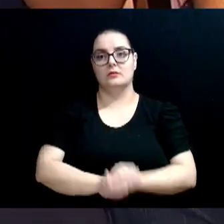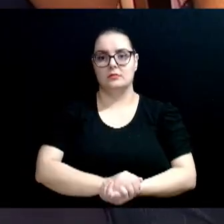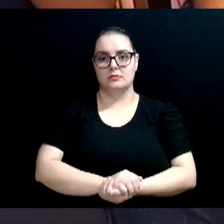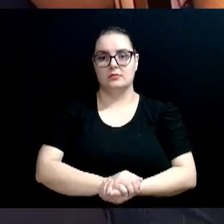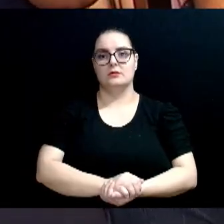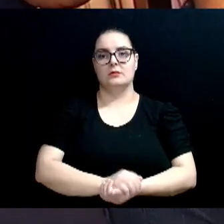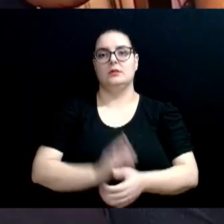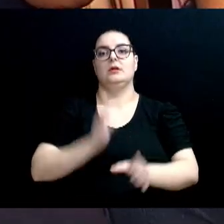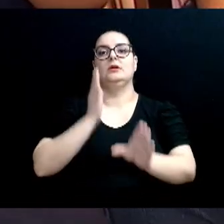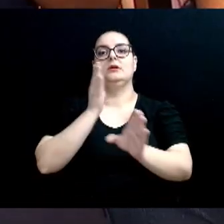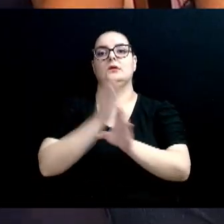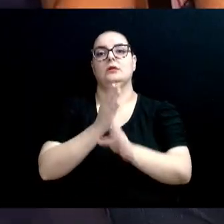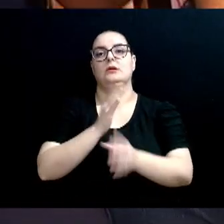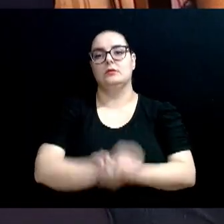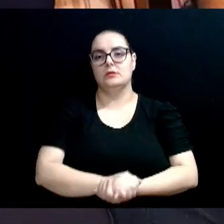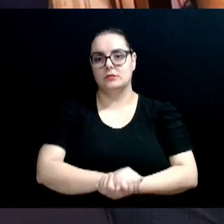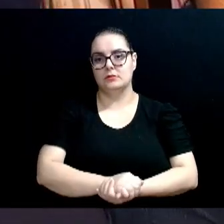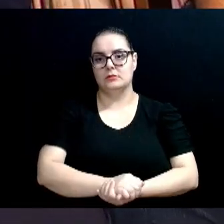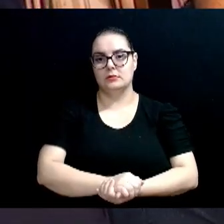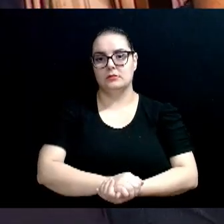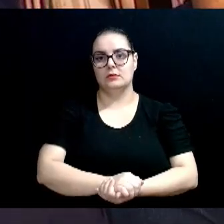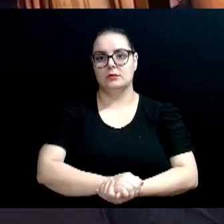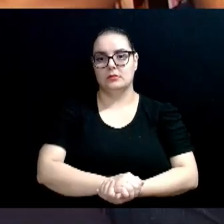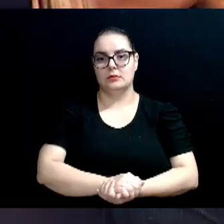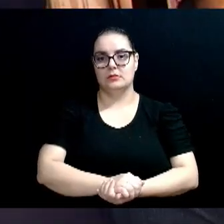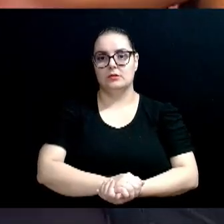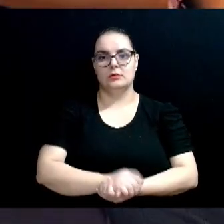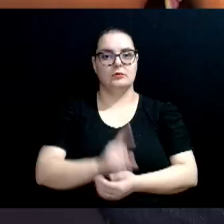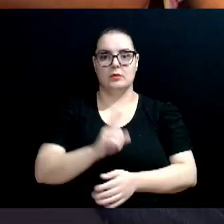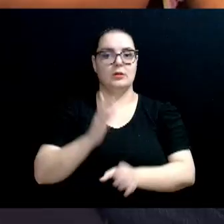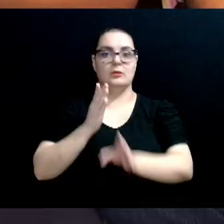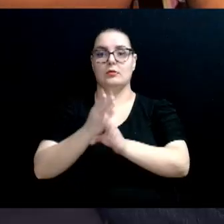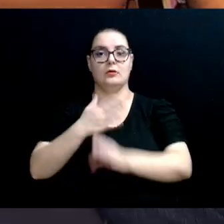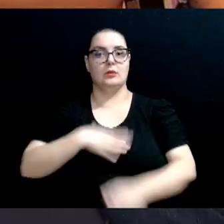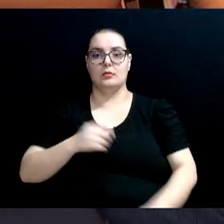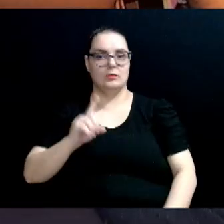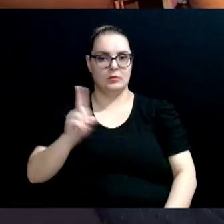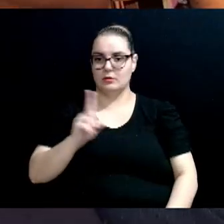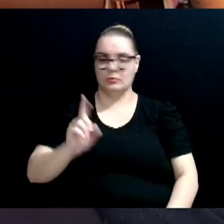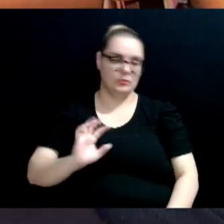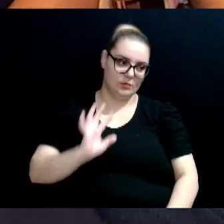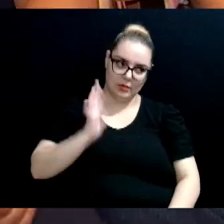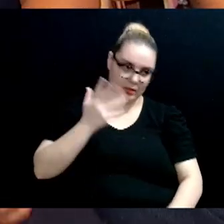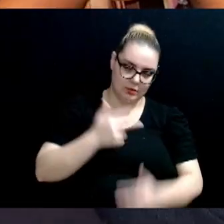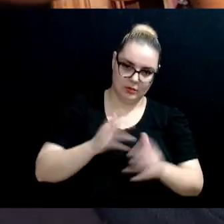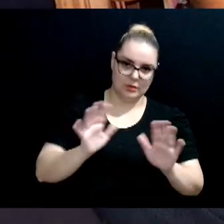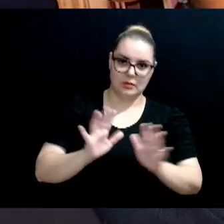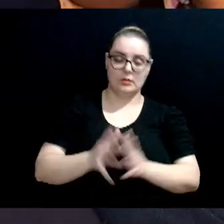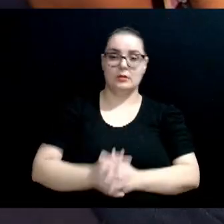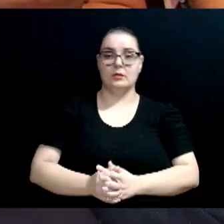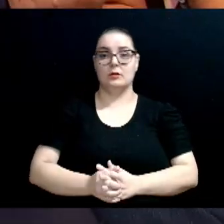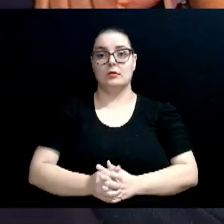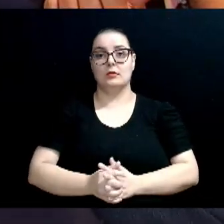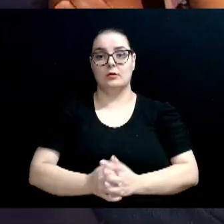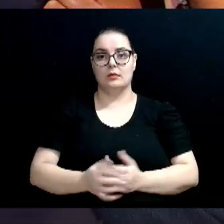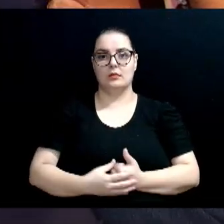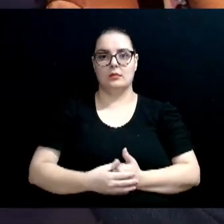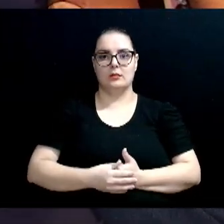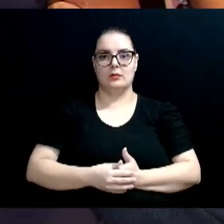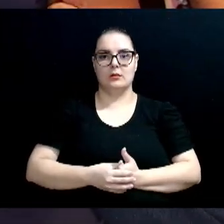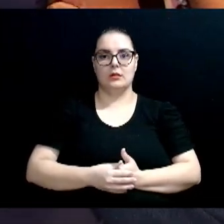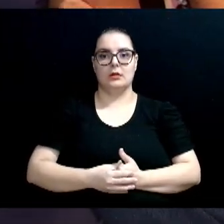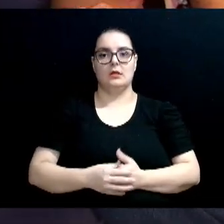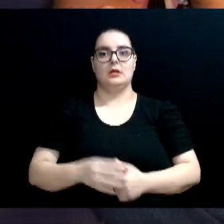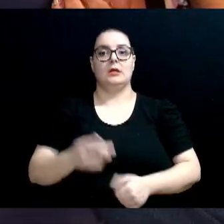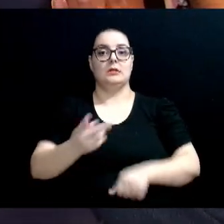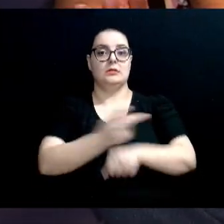encontramos. Na verdade, assim, não é encontramos um filho para você, não é isso, não é assim que a coisa funciona. Na verdade, eles procuram pais para as